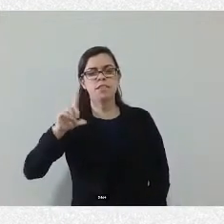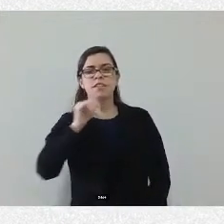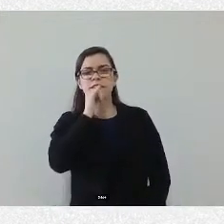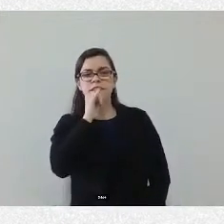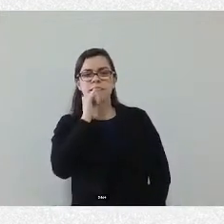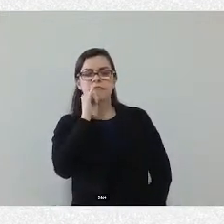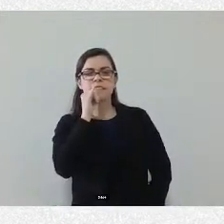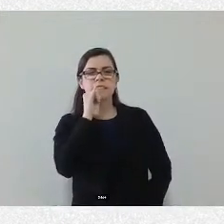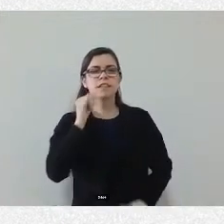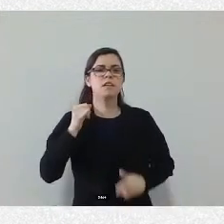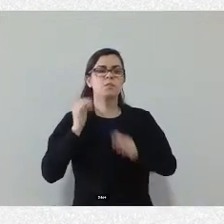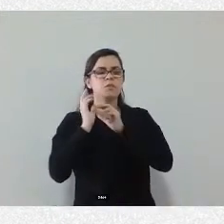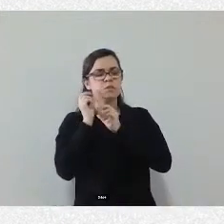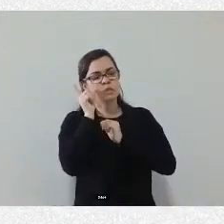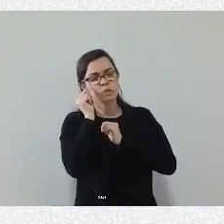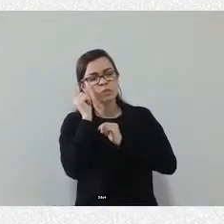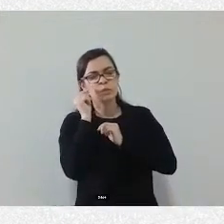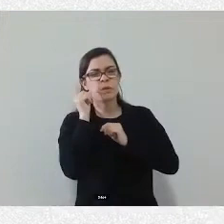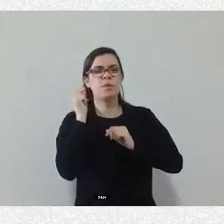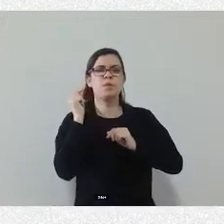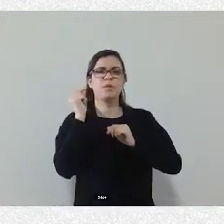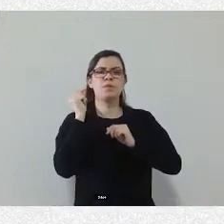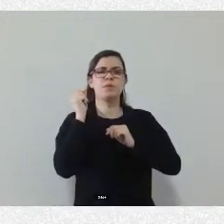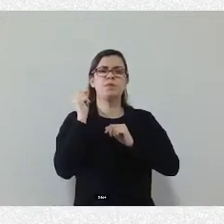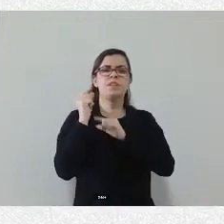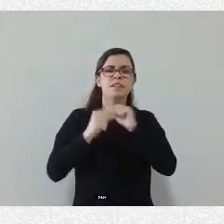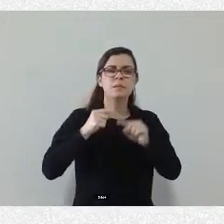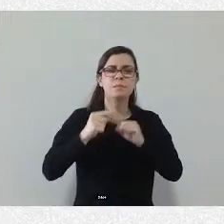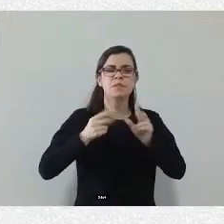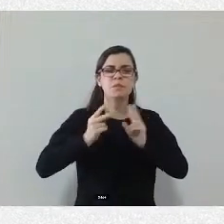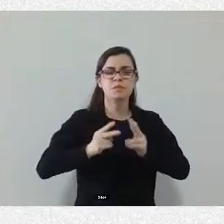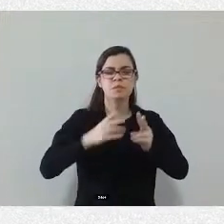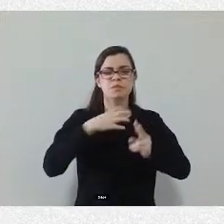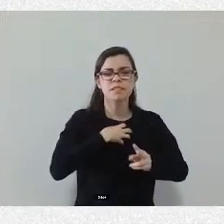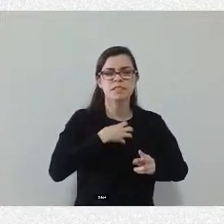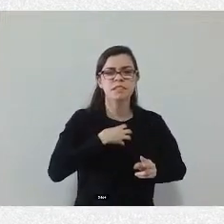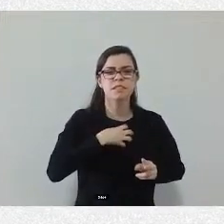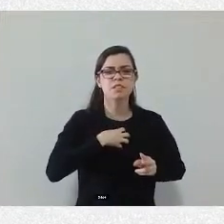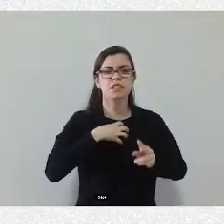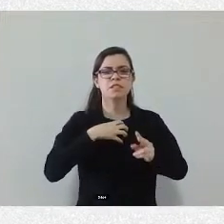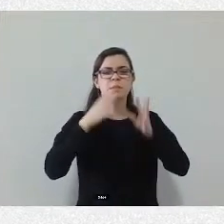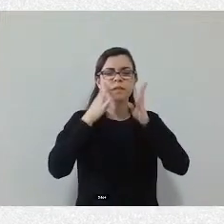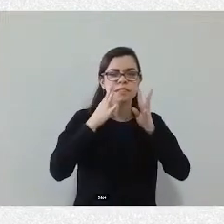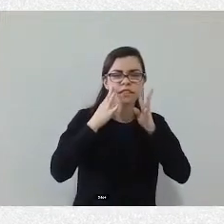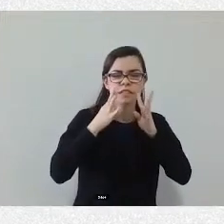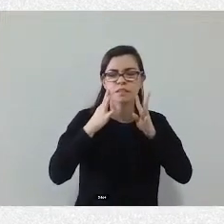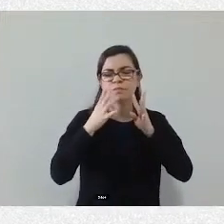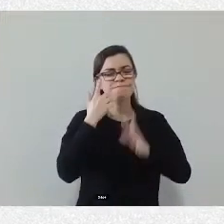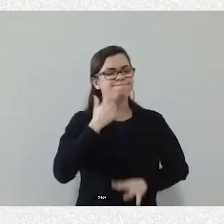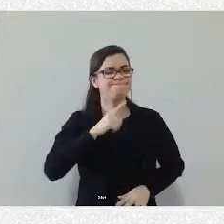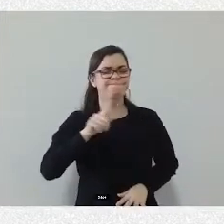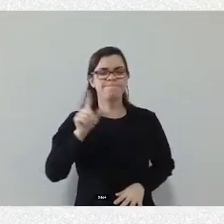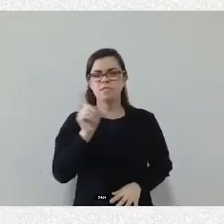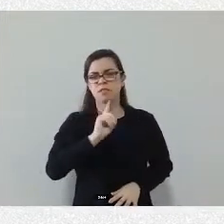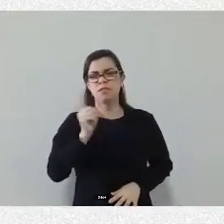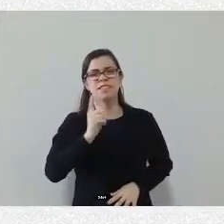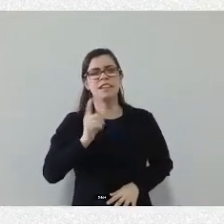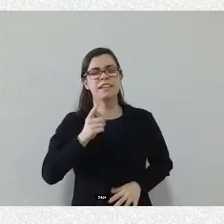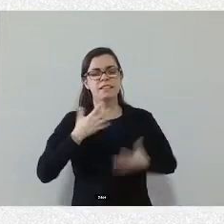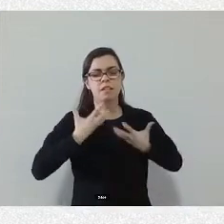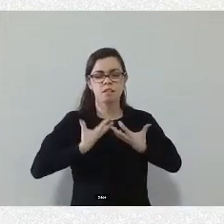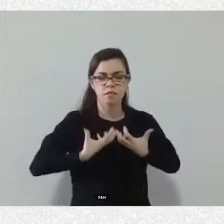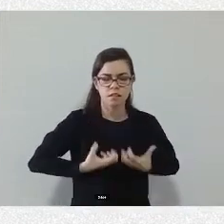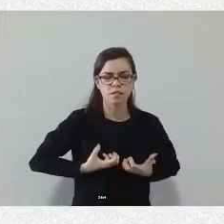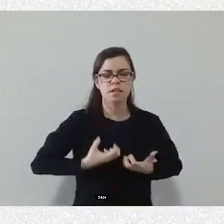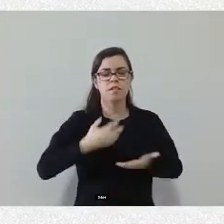de sono, que pode impactar significativamente na qualidade de vida das pessoas acometidas. Qual que é a